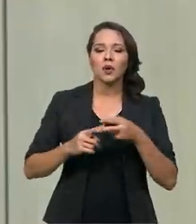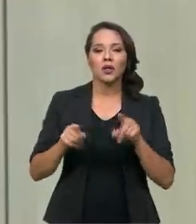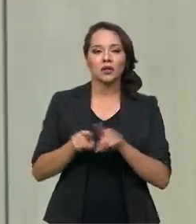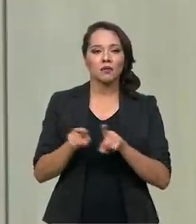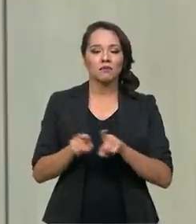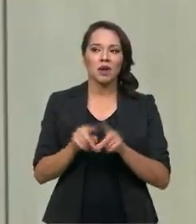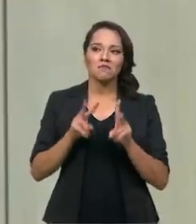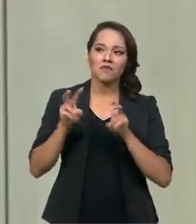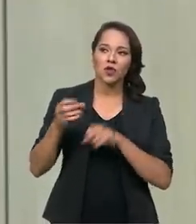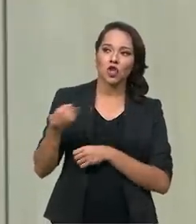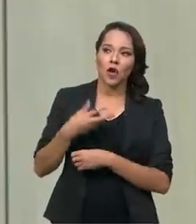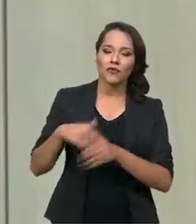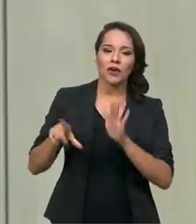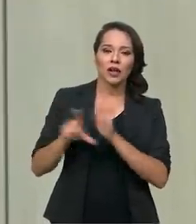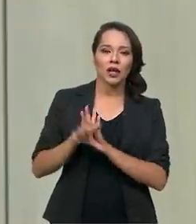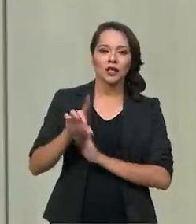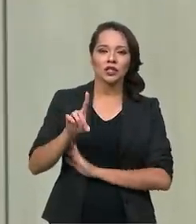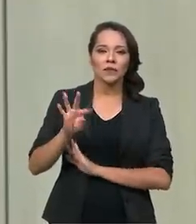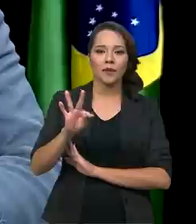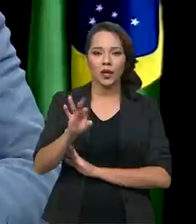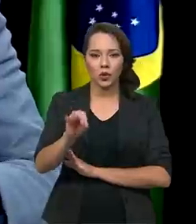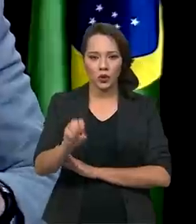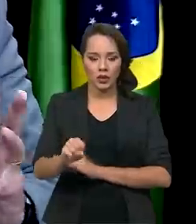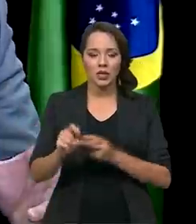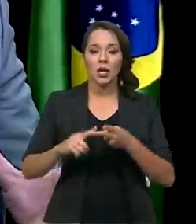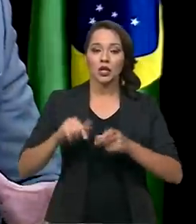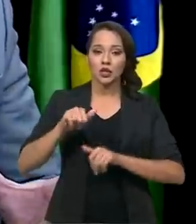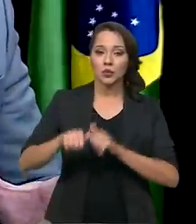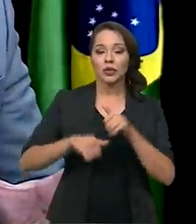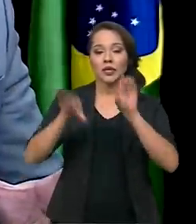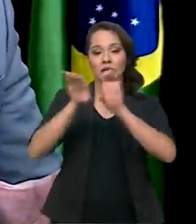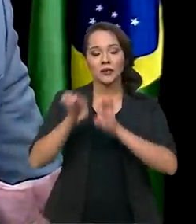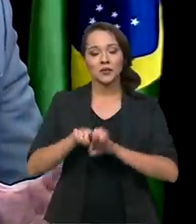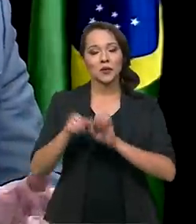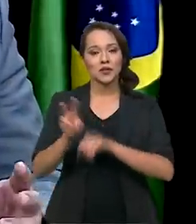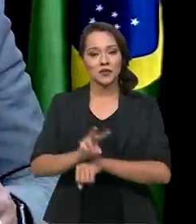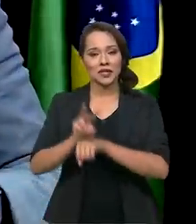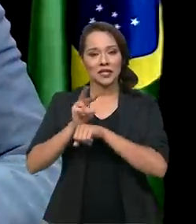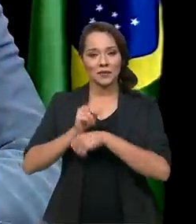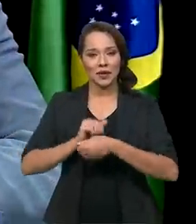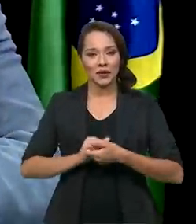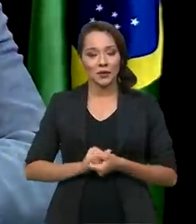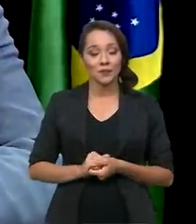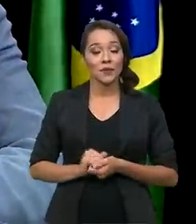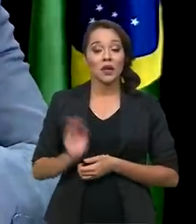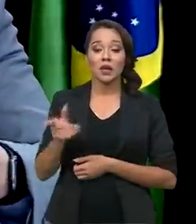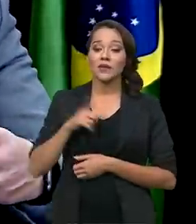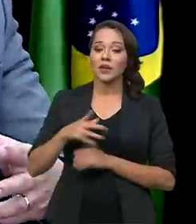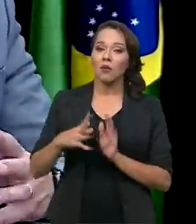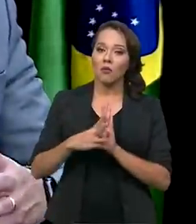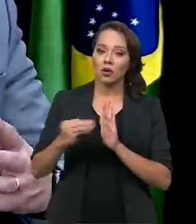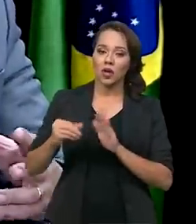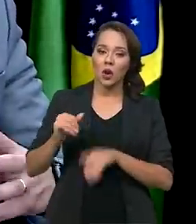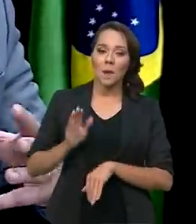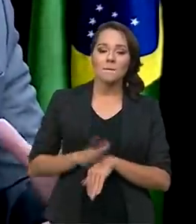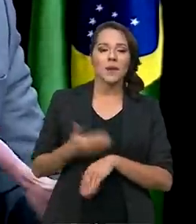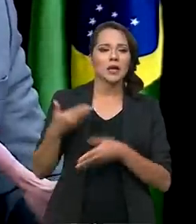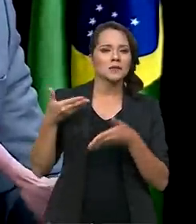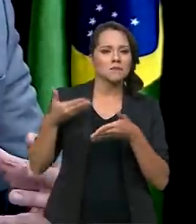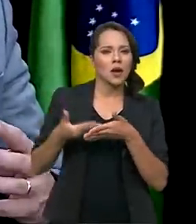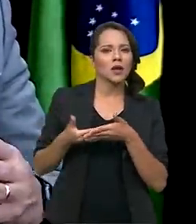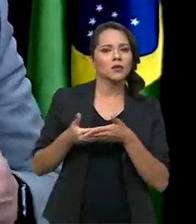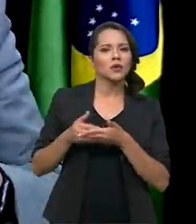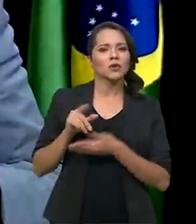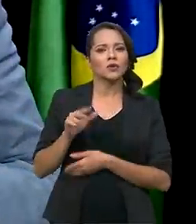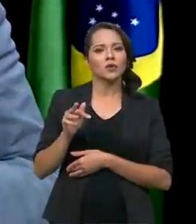termos de nova lei de debêntures, em termos de mudança na estrutura de financiamento, né, onde a gente vai ter um modelo cada vez mais próximo do